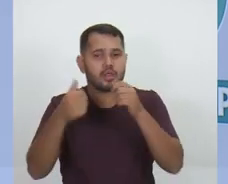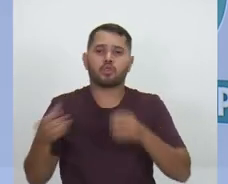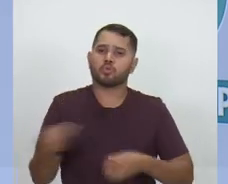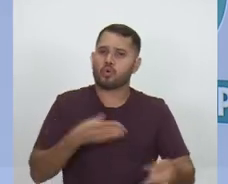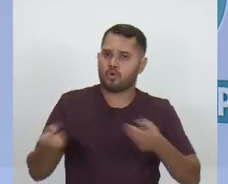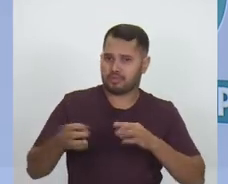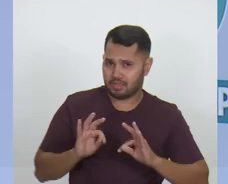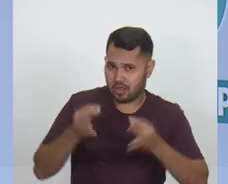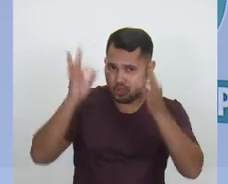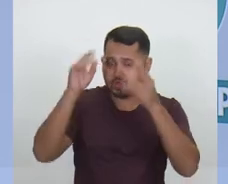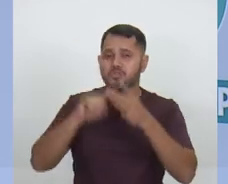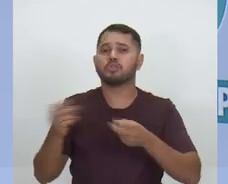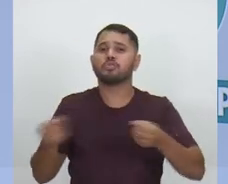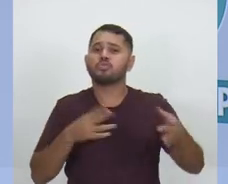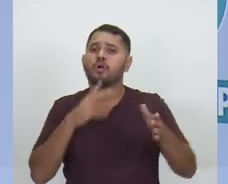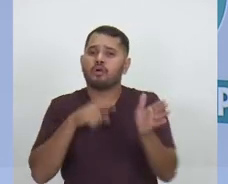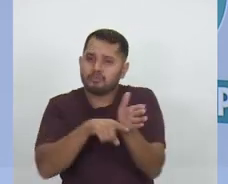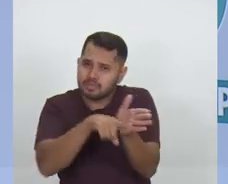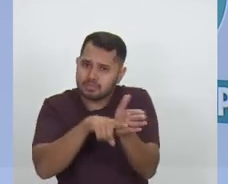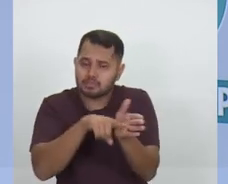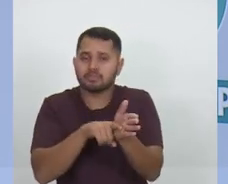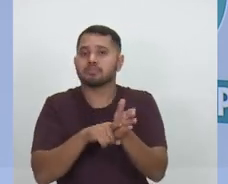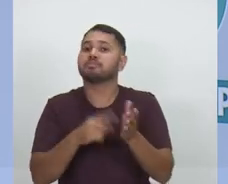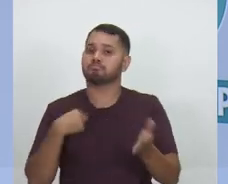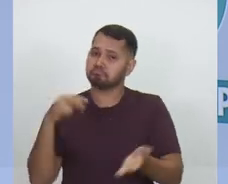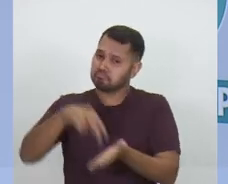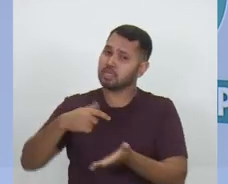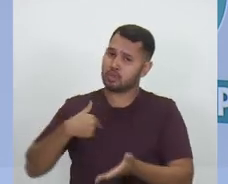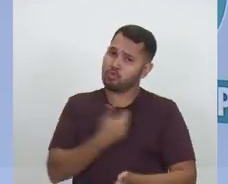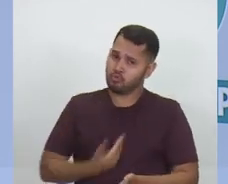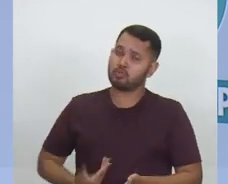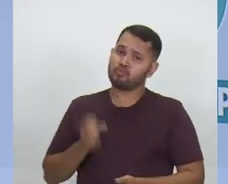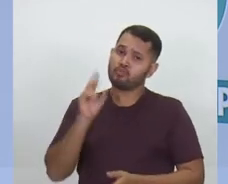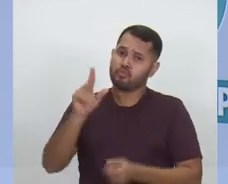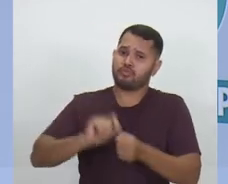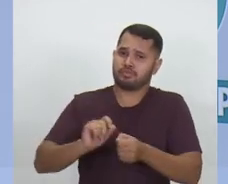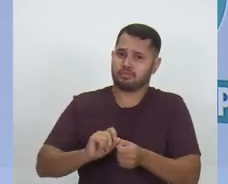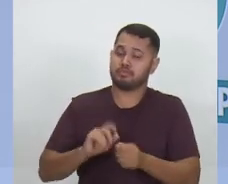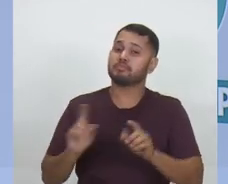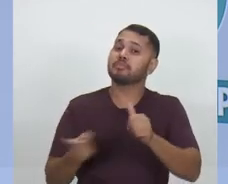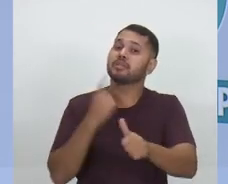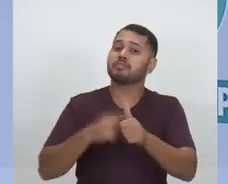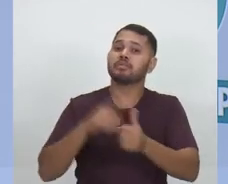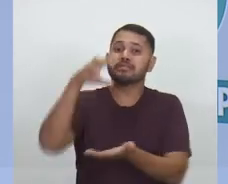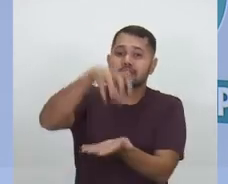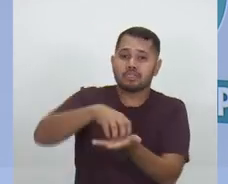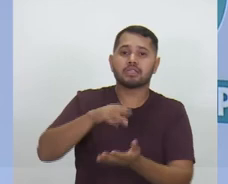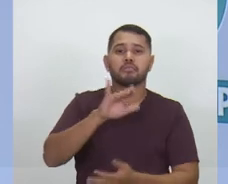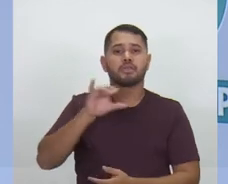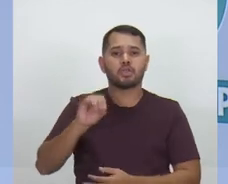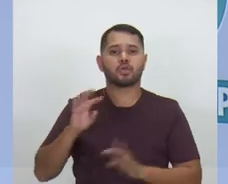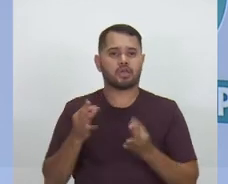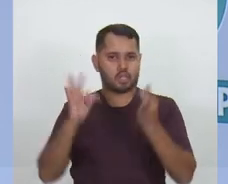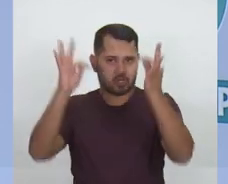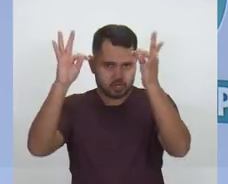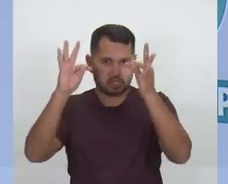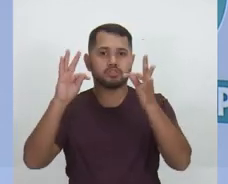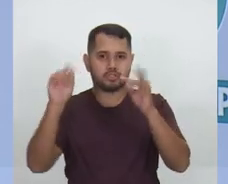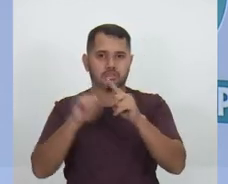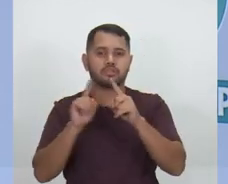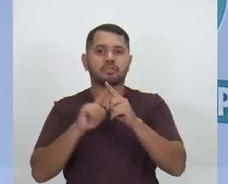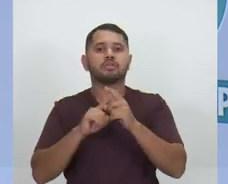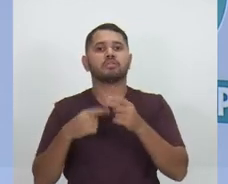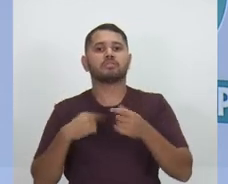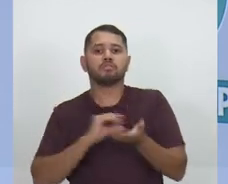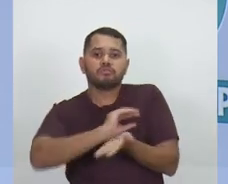com conhecimento e faremos isso nosso governo através do centro de biotecnologia da amazônia e através do fundo de